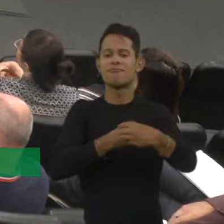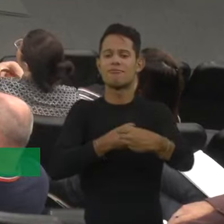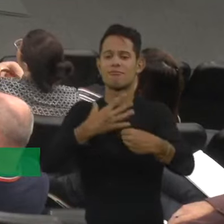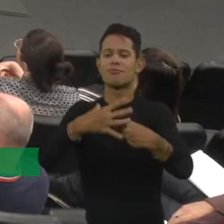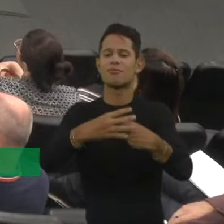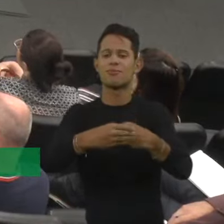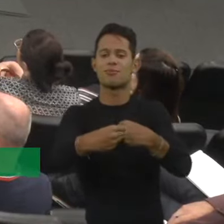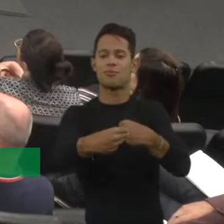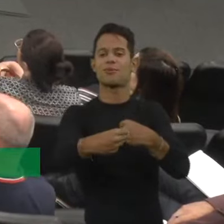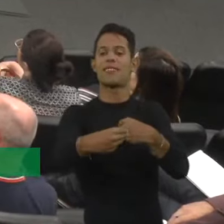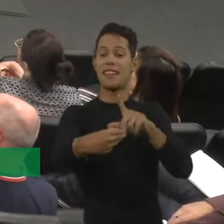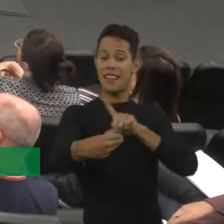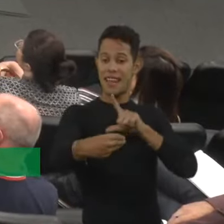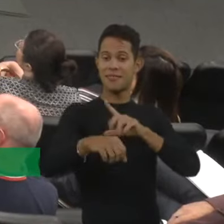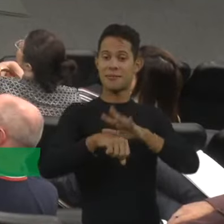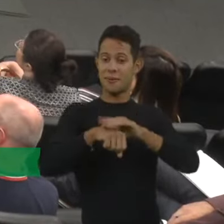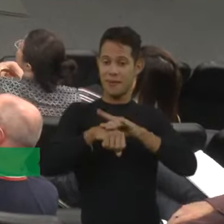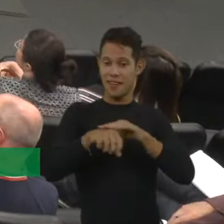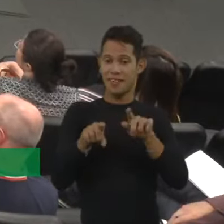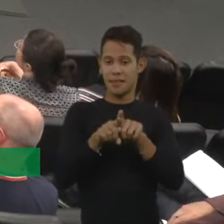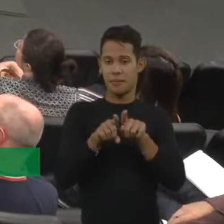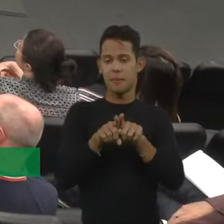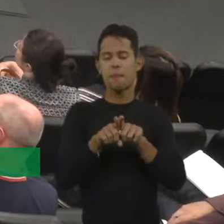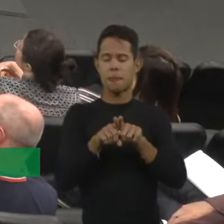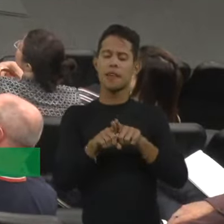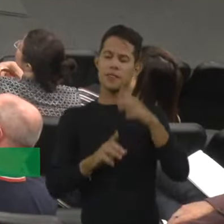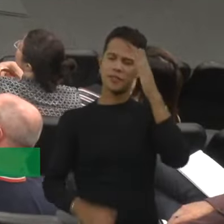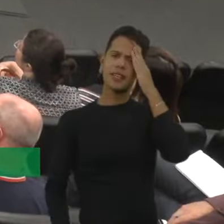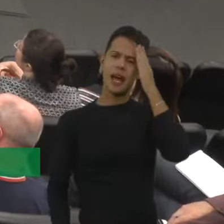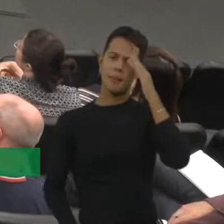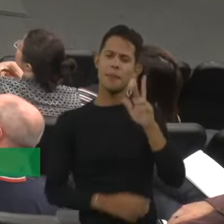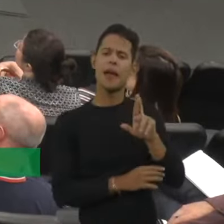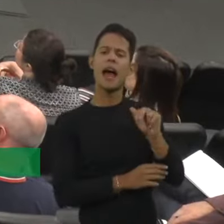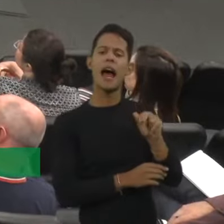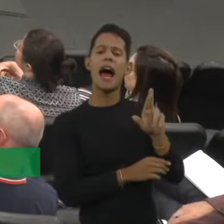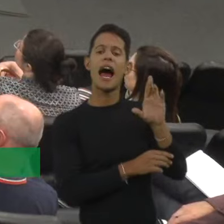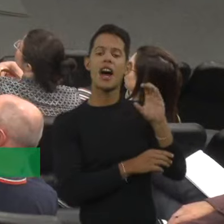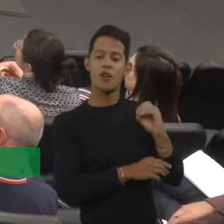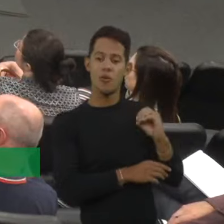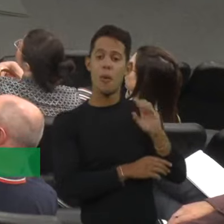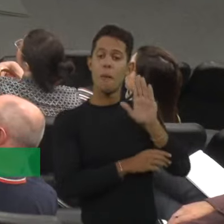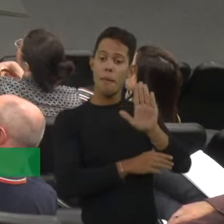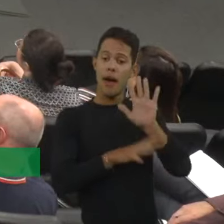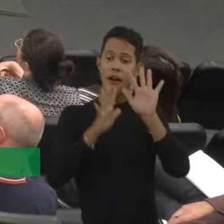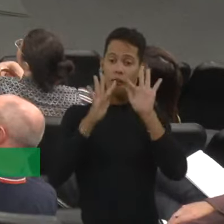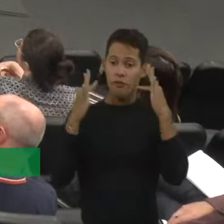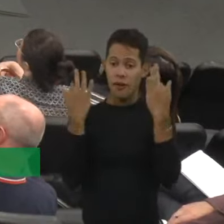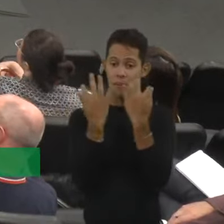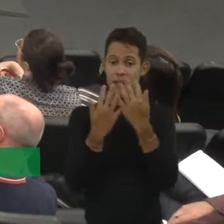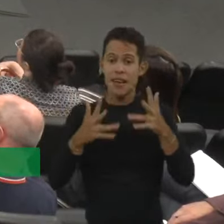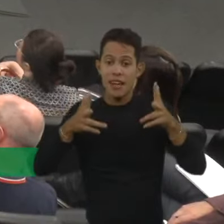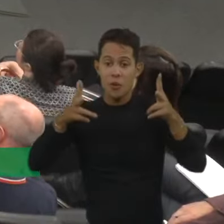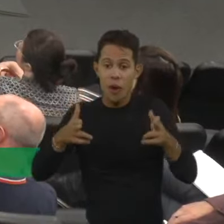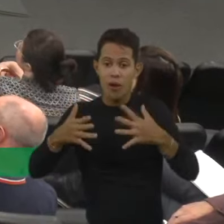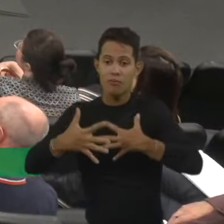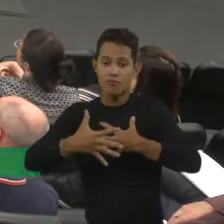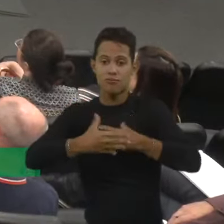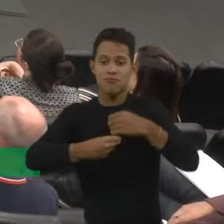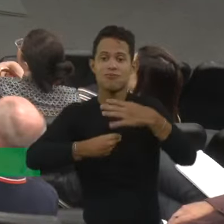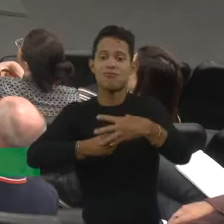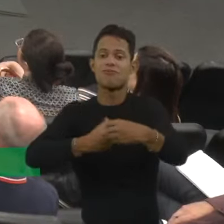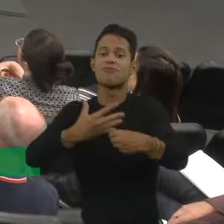Então, embora seja rara, na mesma família pode haver muita gente com angedema hereditário. Nós temos,